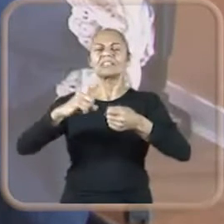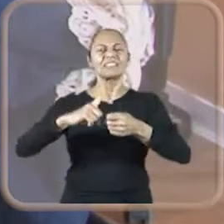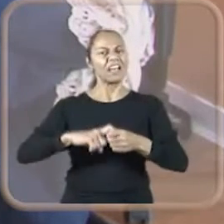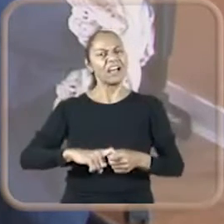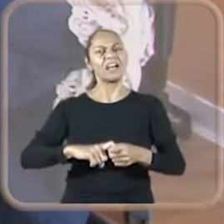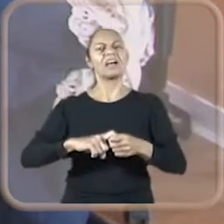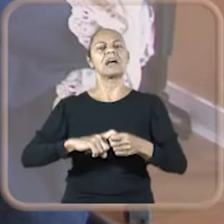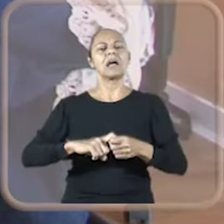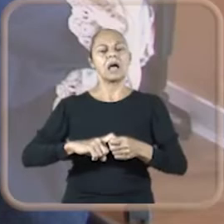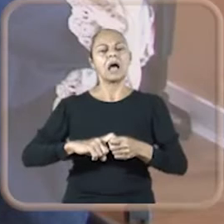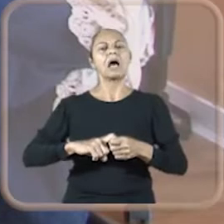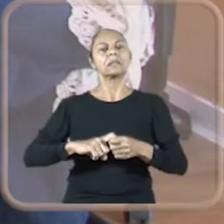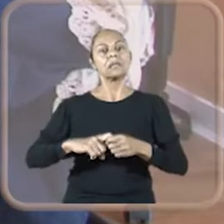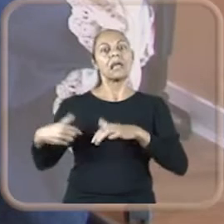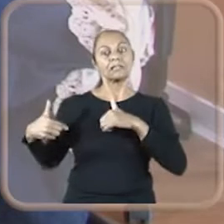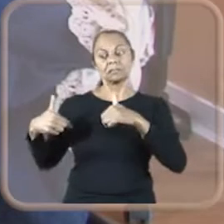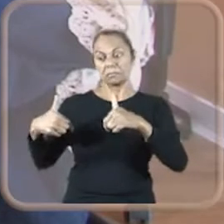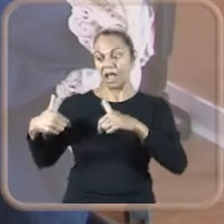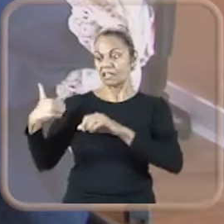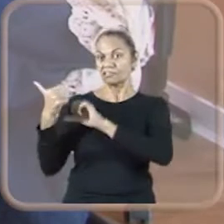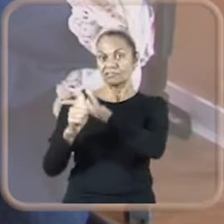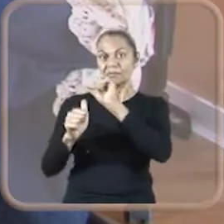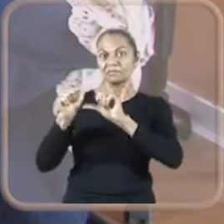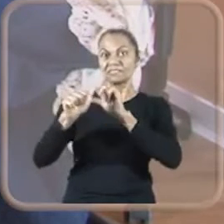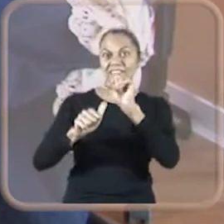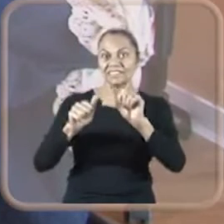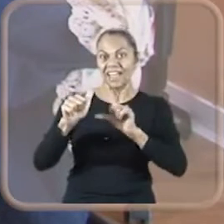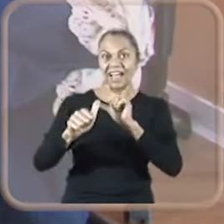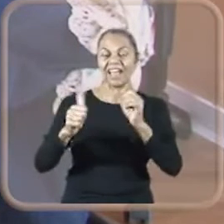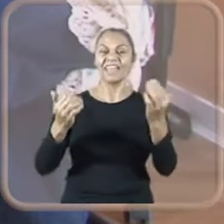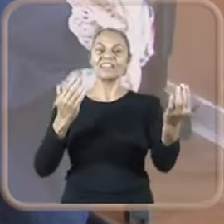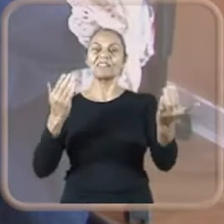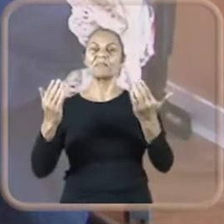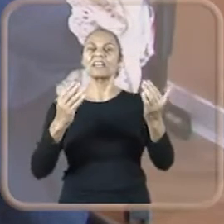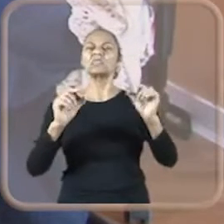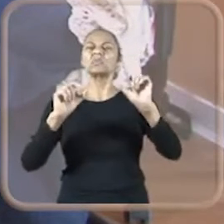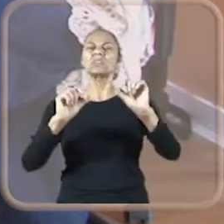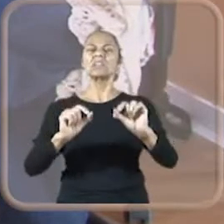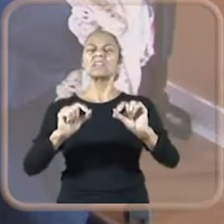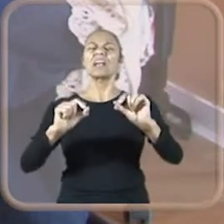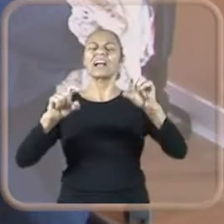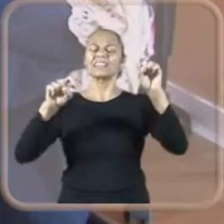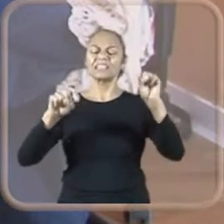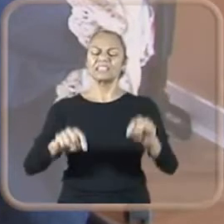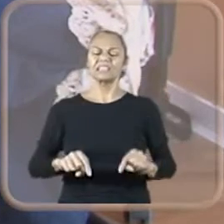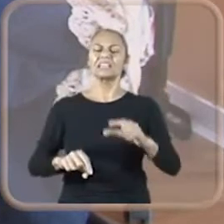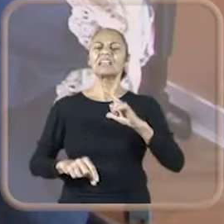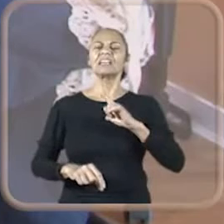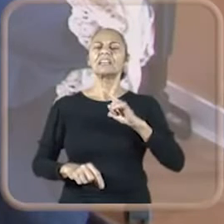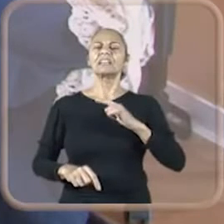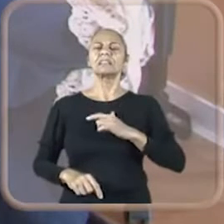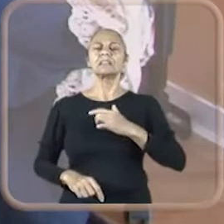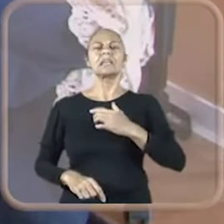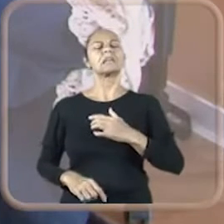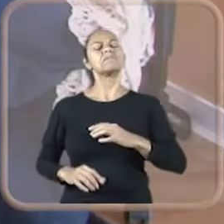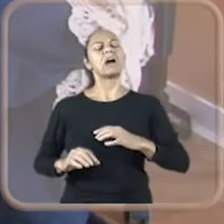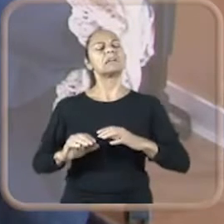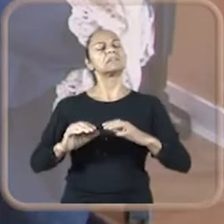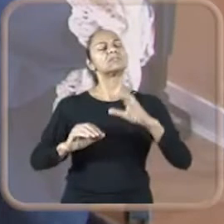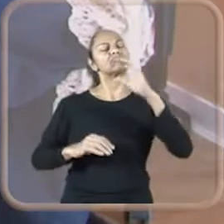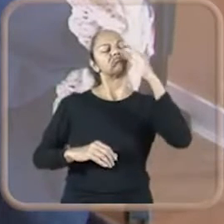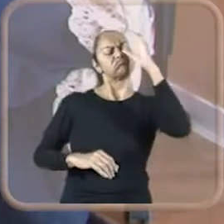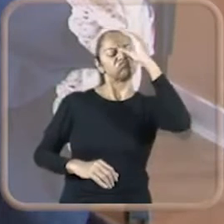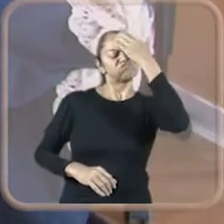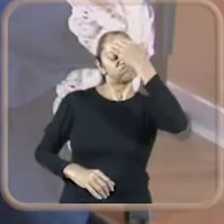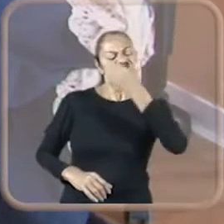nós temos que resgatar isso. Tenho certeza que as práticas restaurativas é mais um passo para a gente trazer mais dignidade,